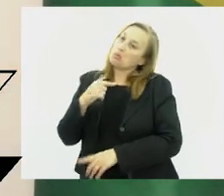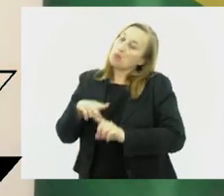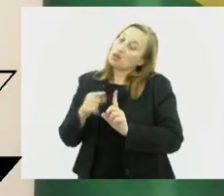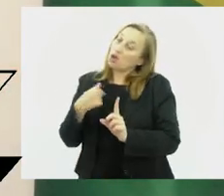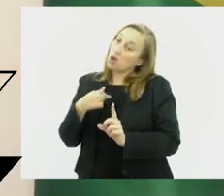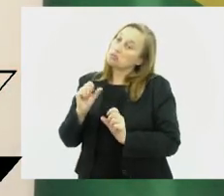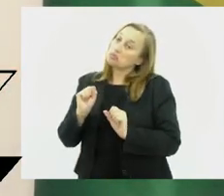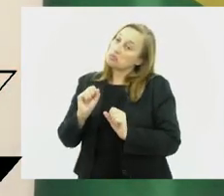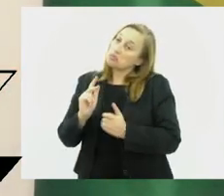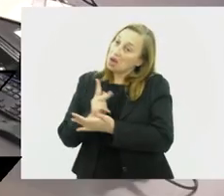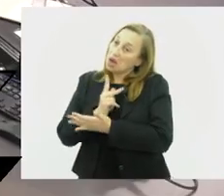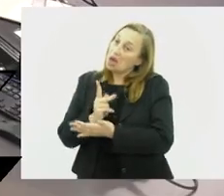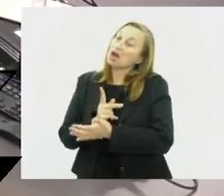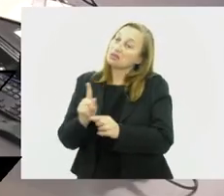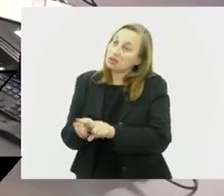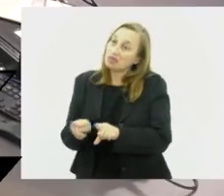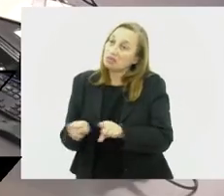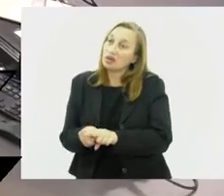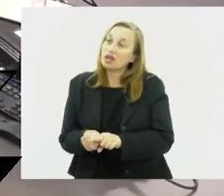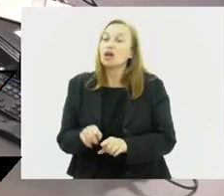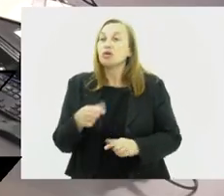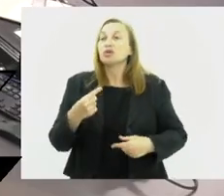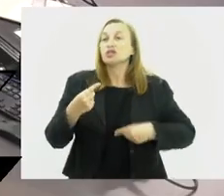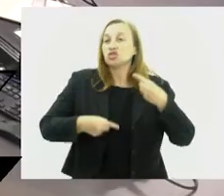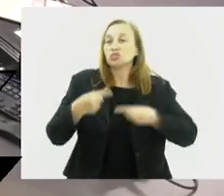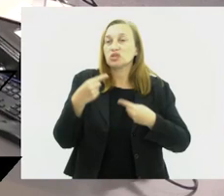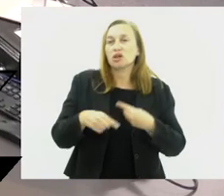gente tem tido essa discussão todas as quartas-feiras na CCJ,